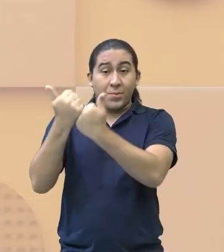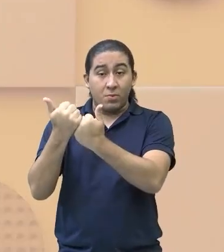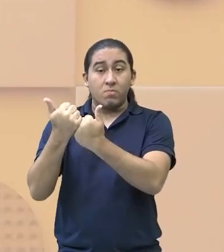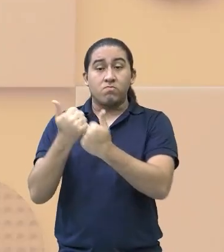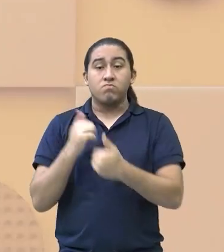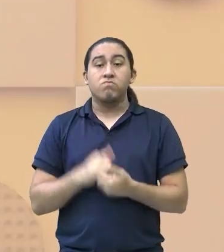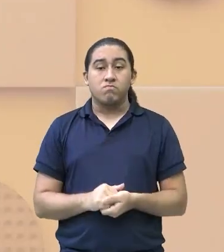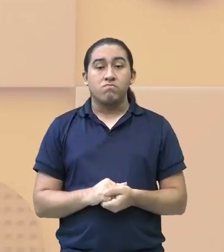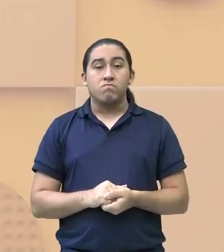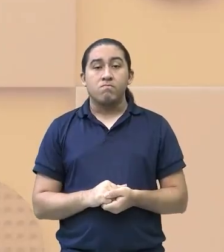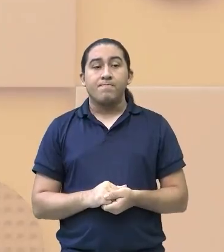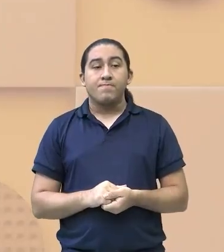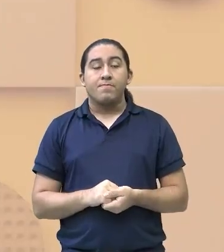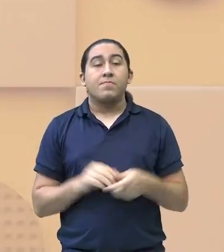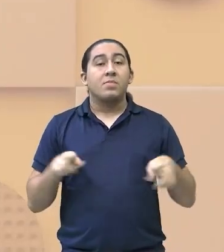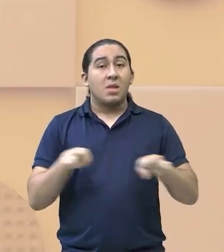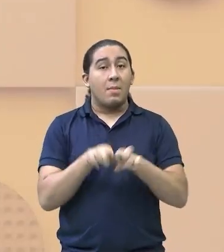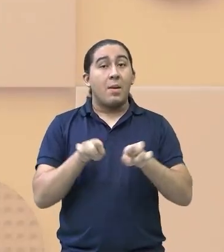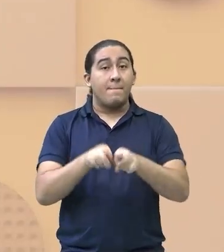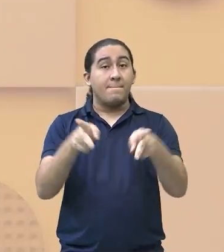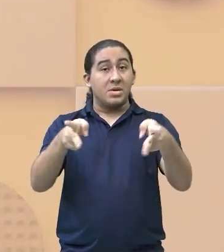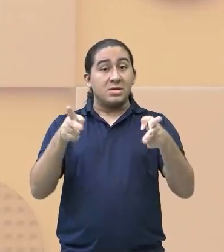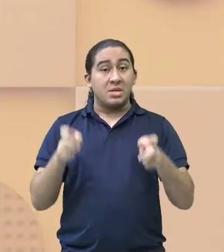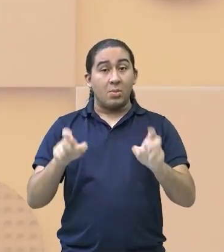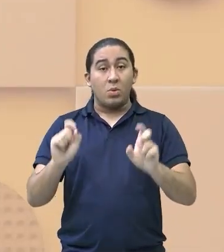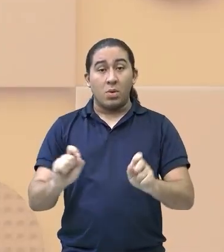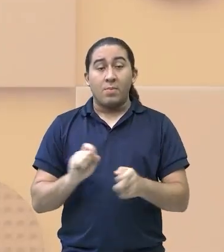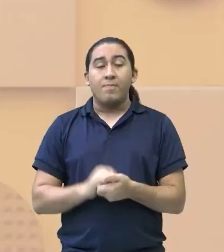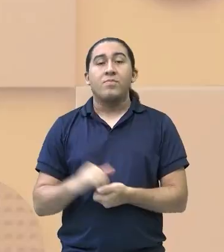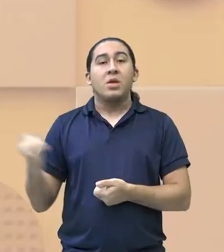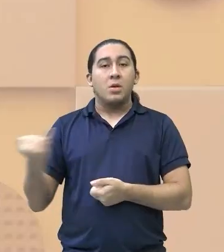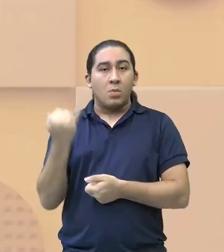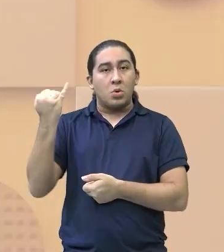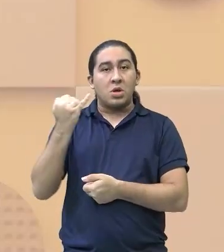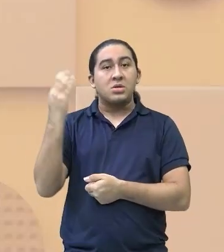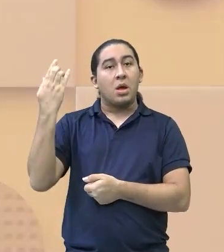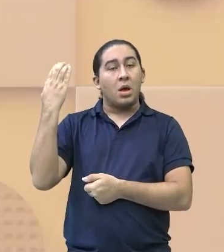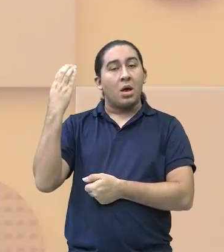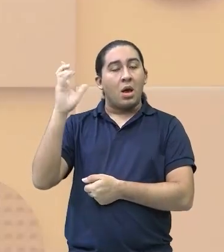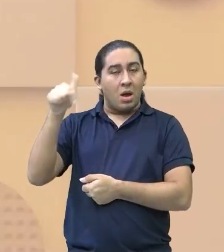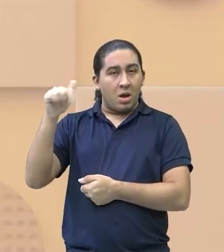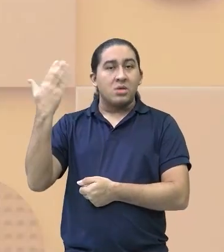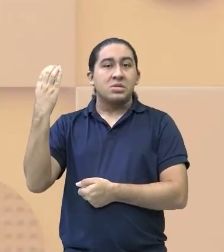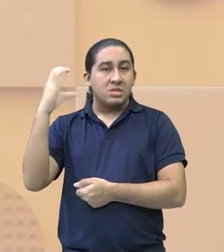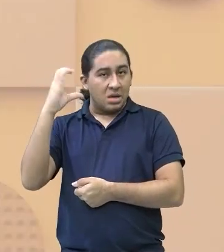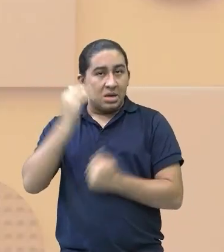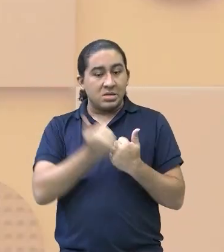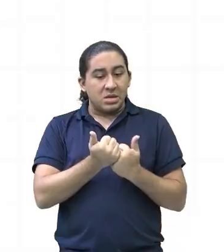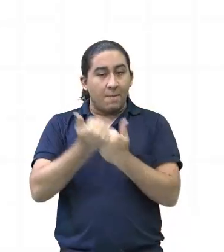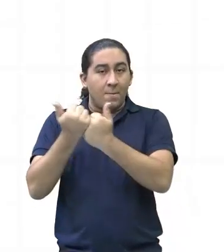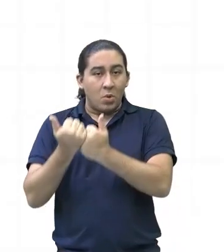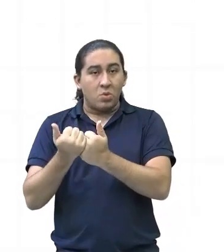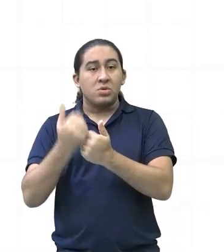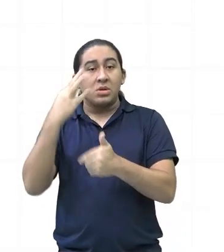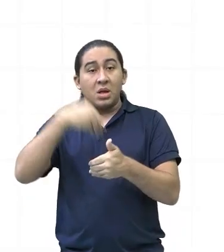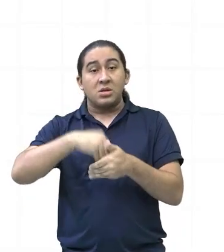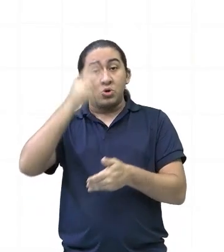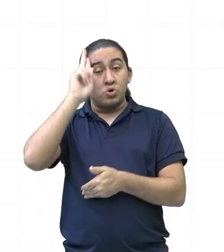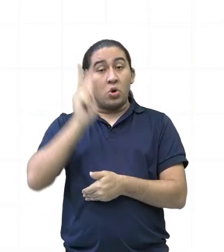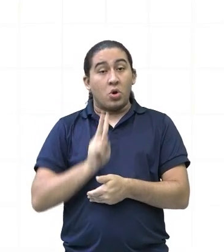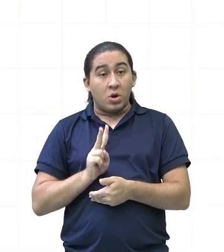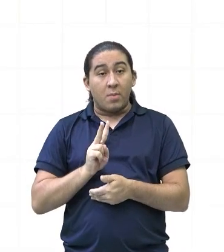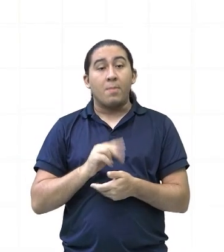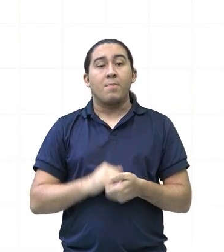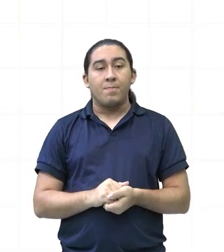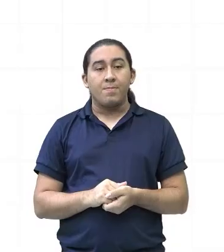então, também vocês percebam a importância das ciências auxiliares para a história. Acompanhe aqui comigo, olha só,